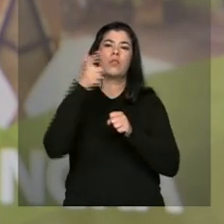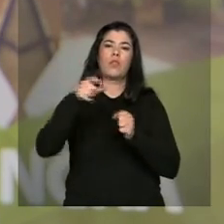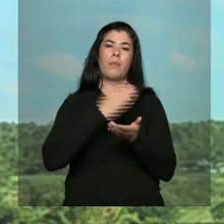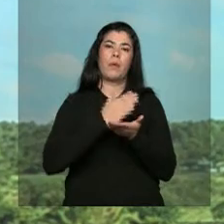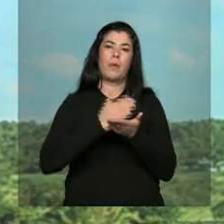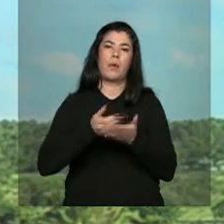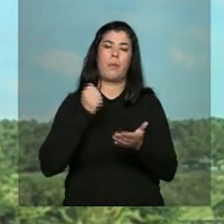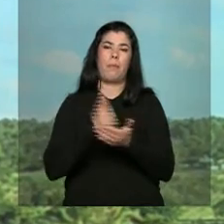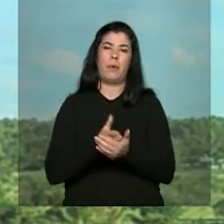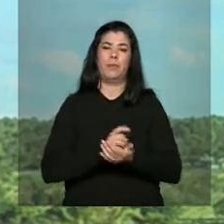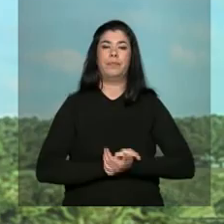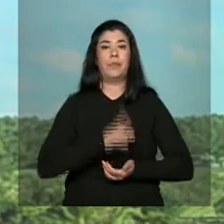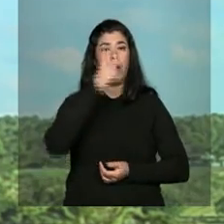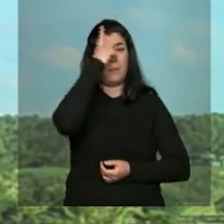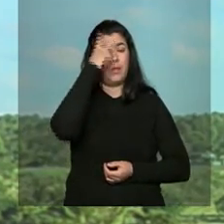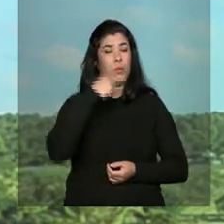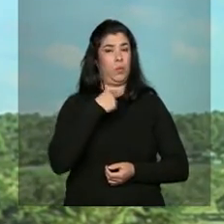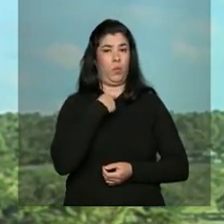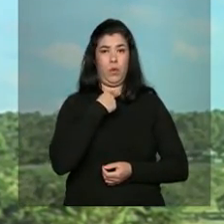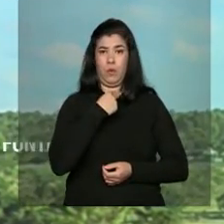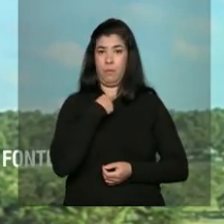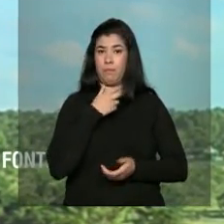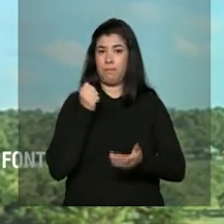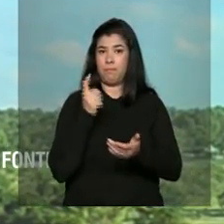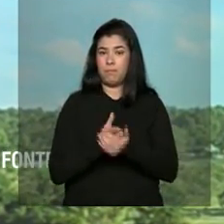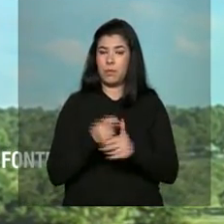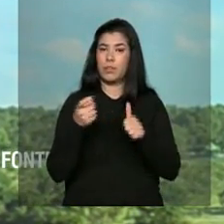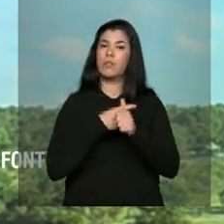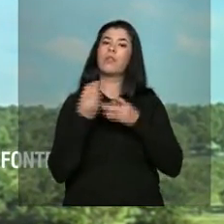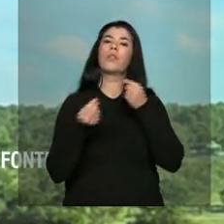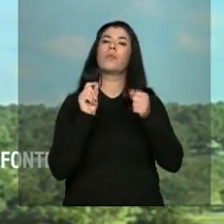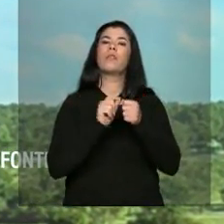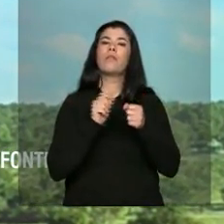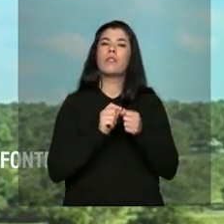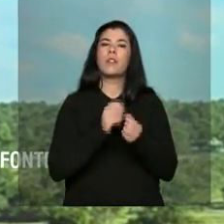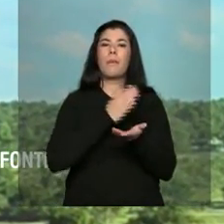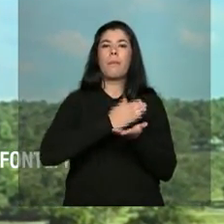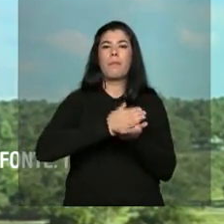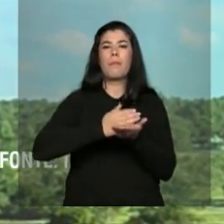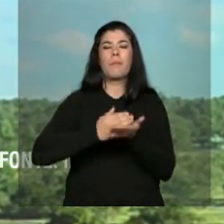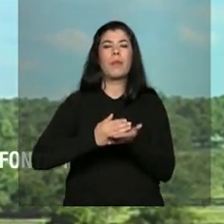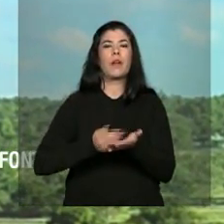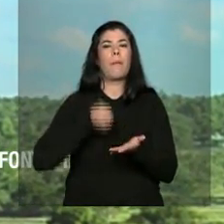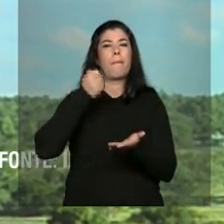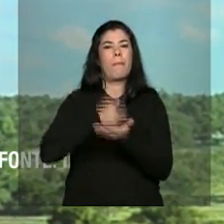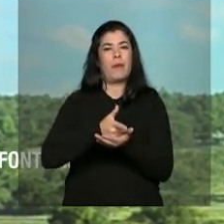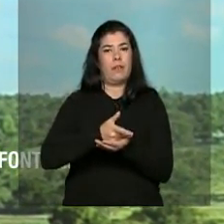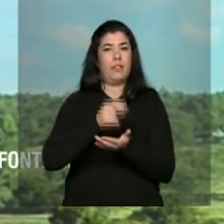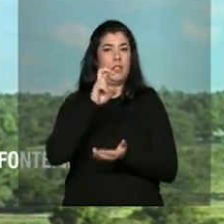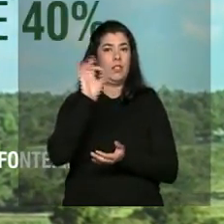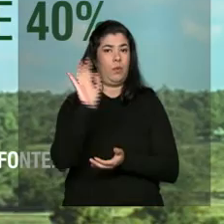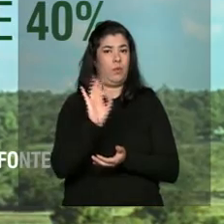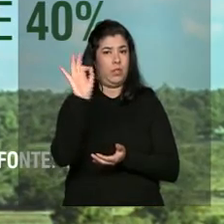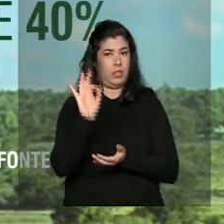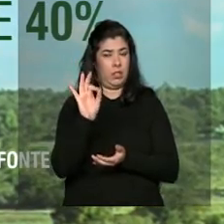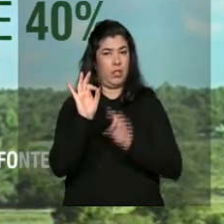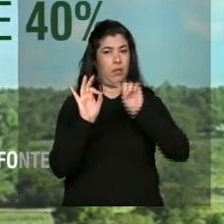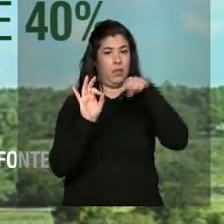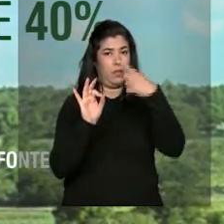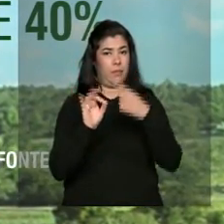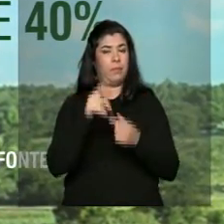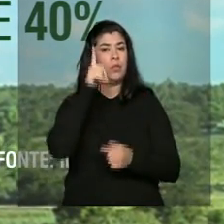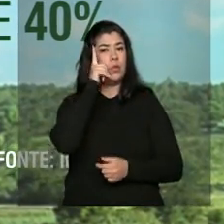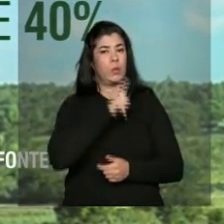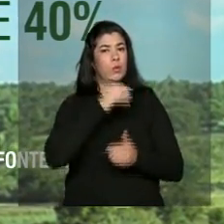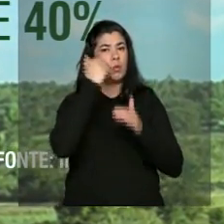o boleto. Quem não puder quitar a dívida pode pagar um sinal de 5% do valor devido e obter desconto